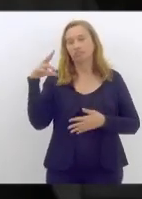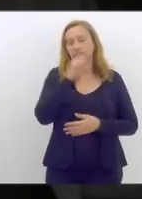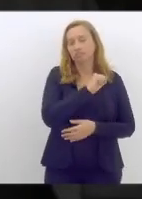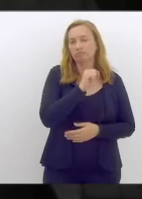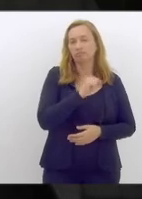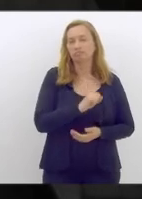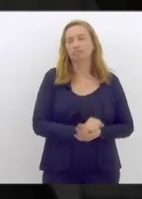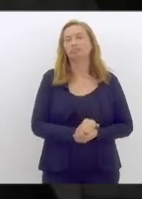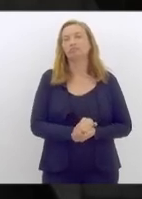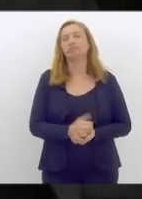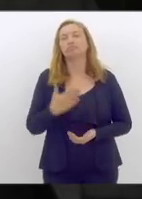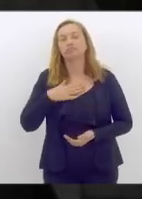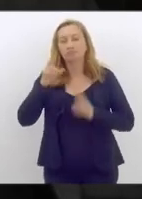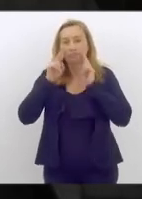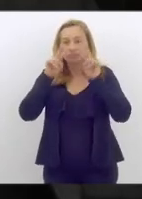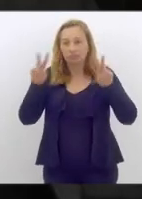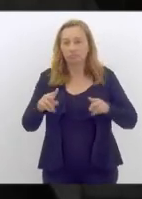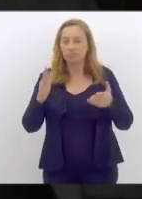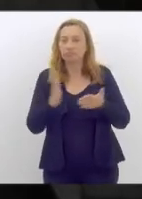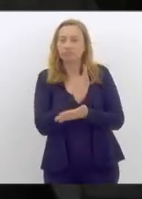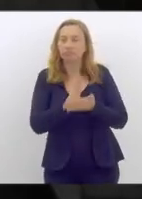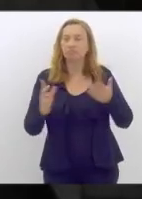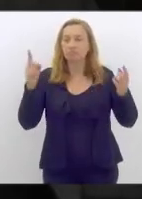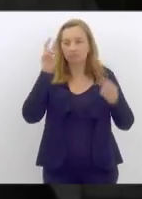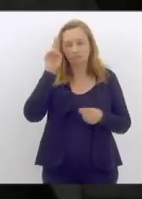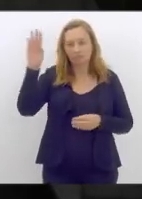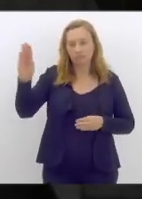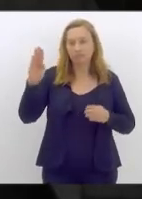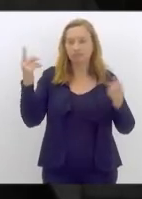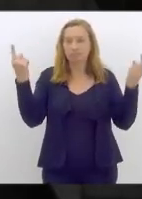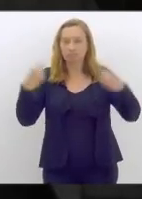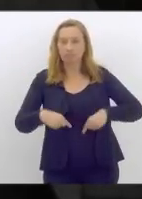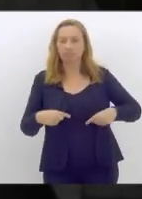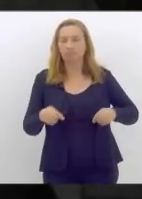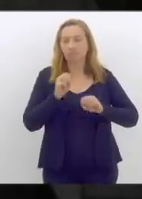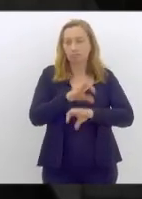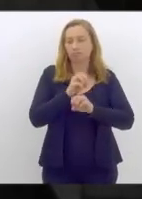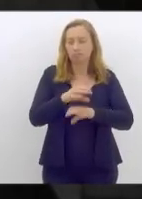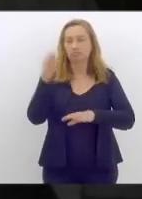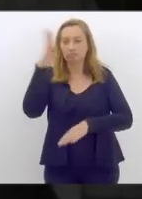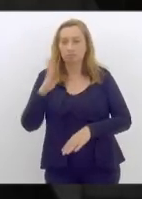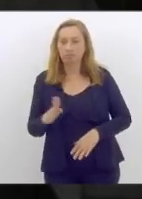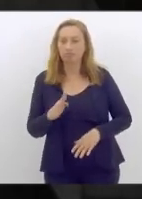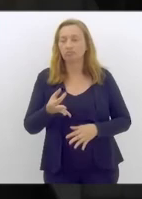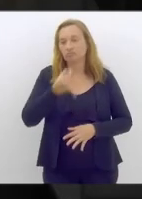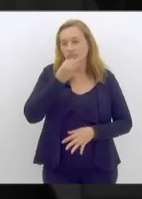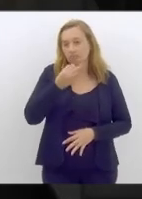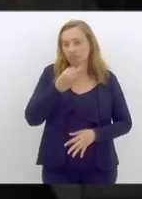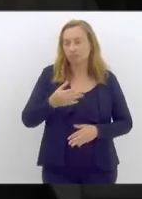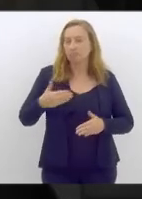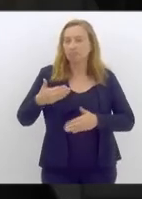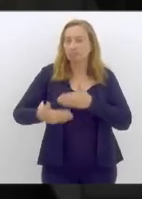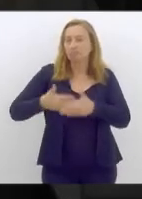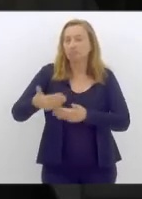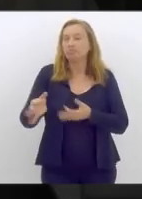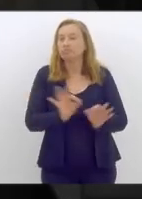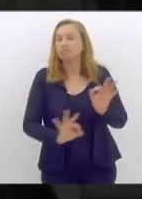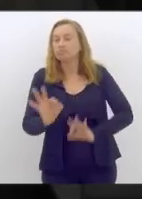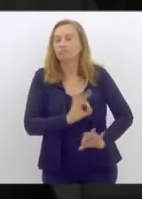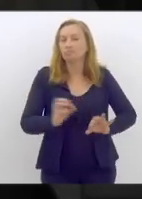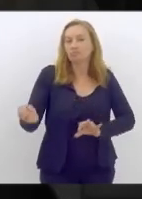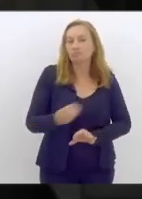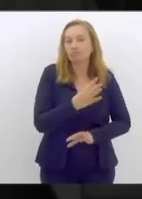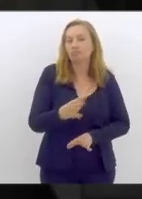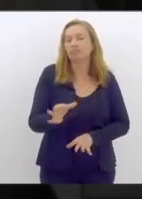que constitui a meu ver alguns dos principais desafios da educação brasileira que deverão ser equacionados na minha opinião no processo de elaboração de um novo